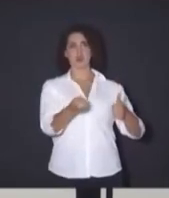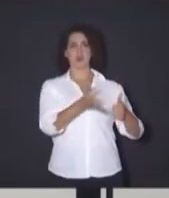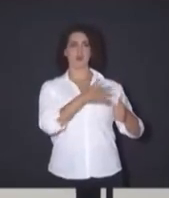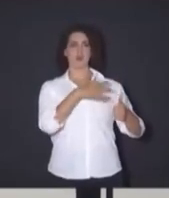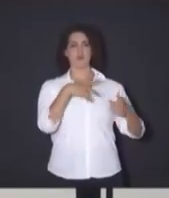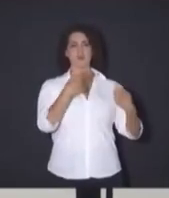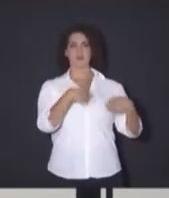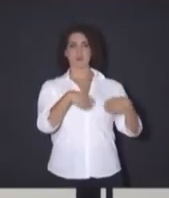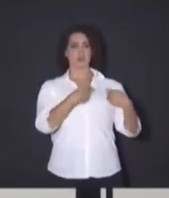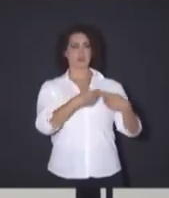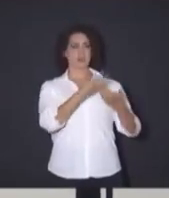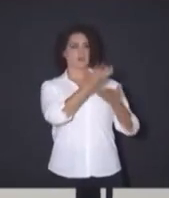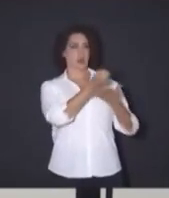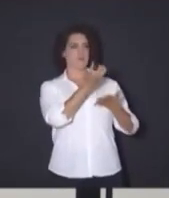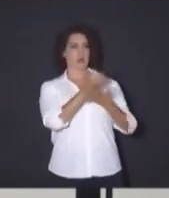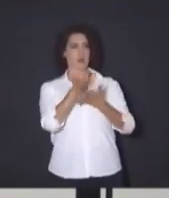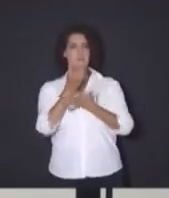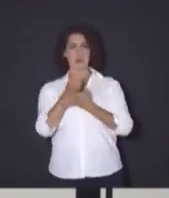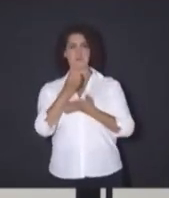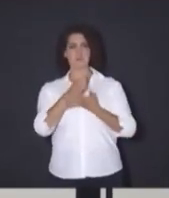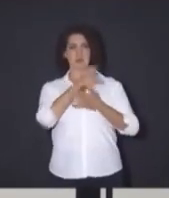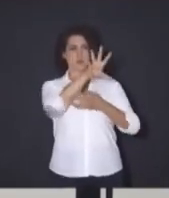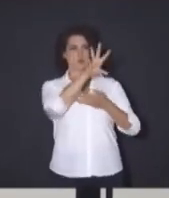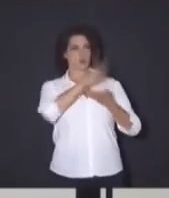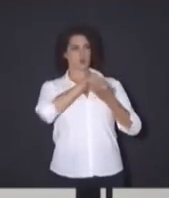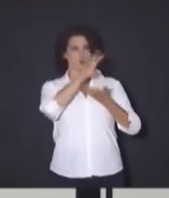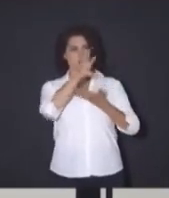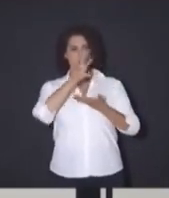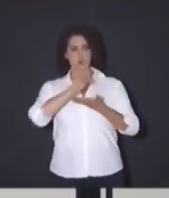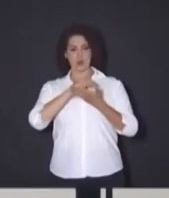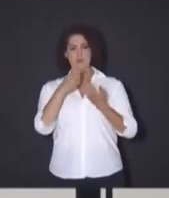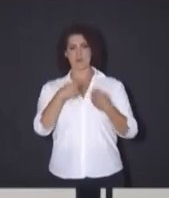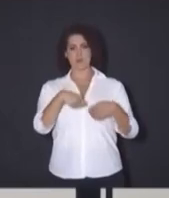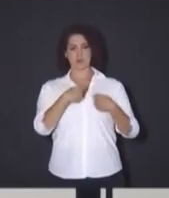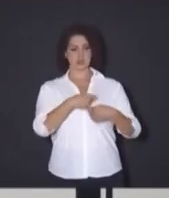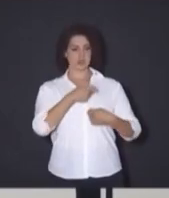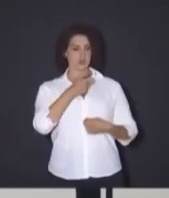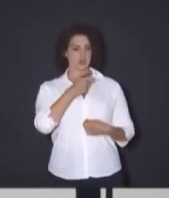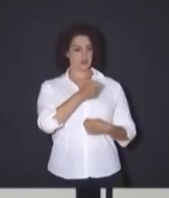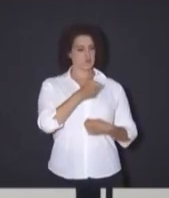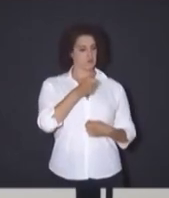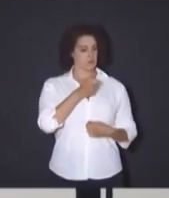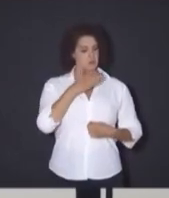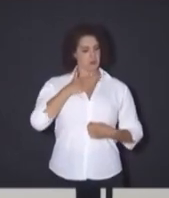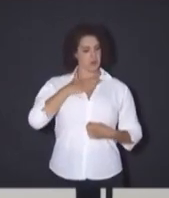que registrar, porque eu tenho que registrar cada momento de minha feitura, de minha iniciação.